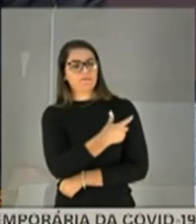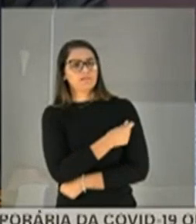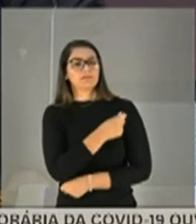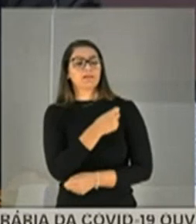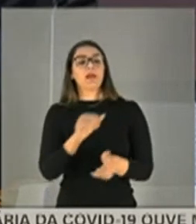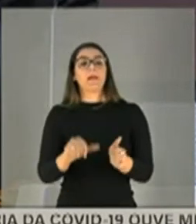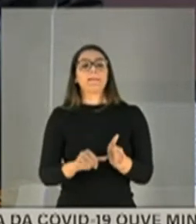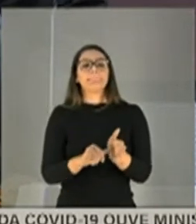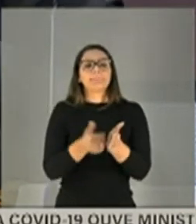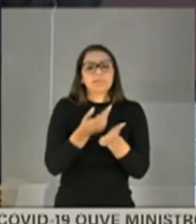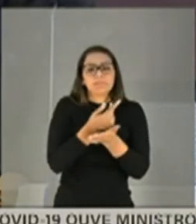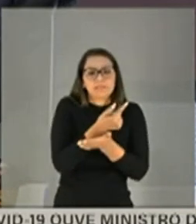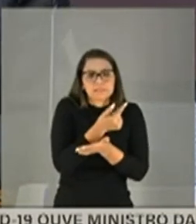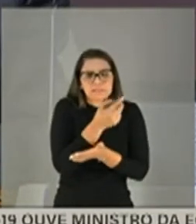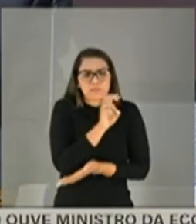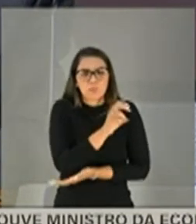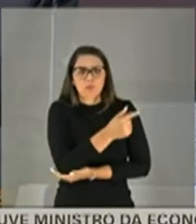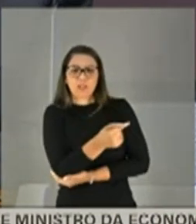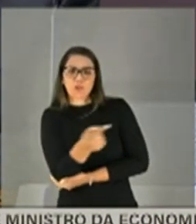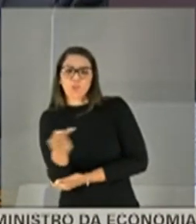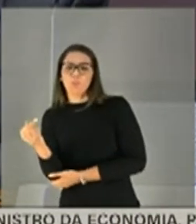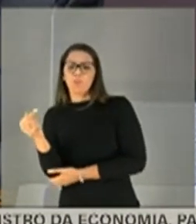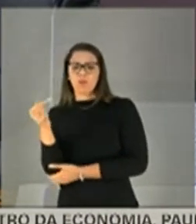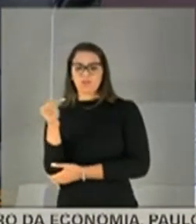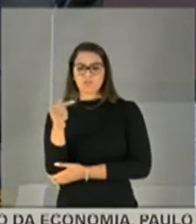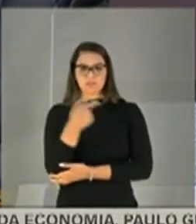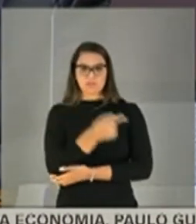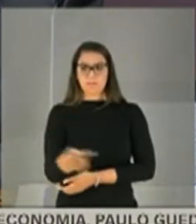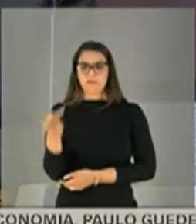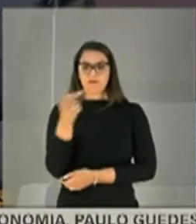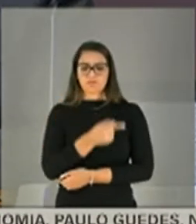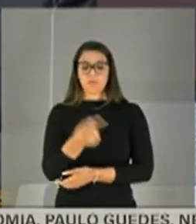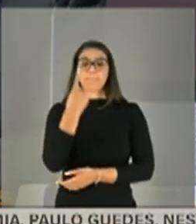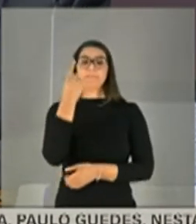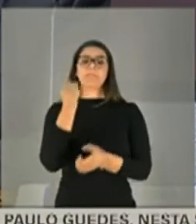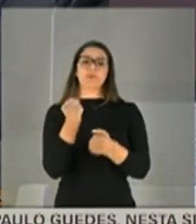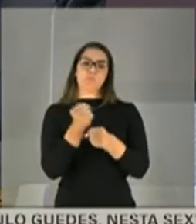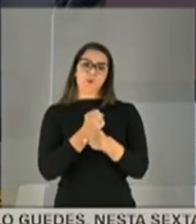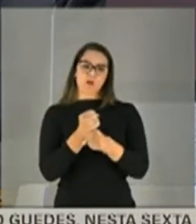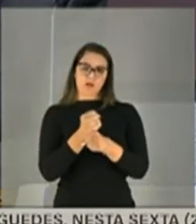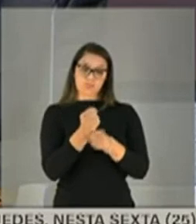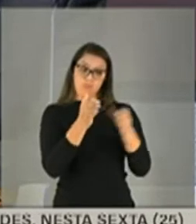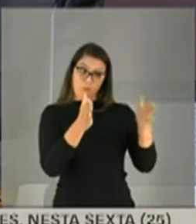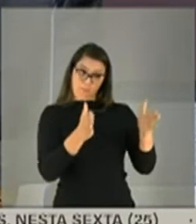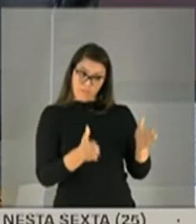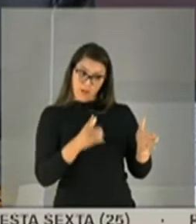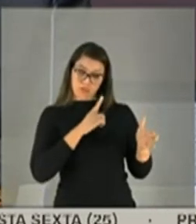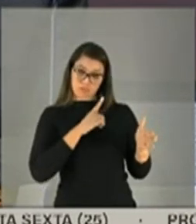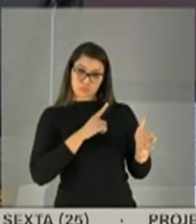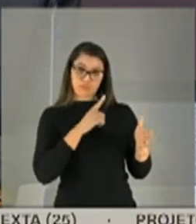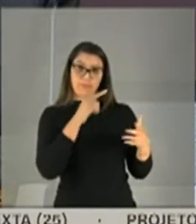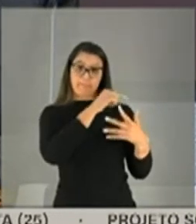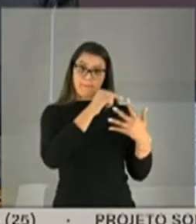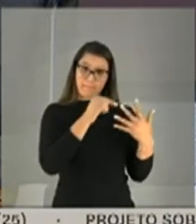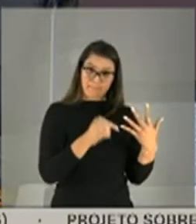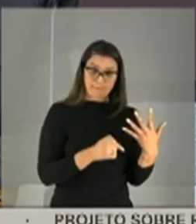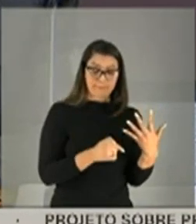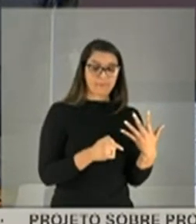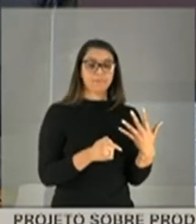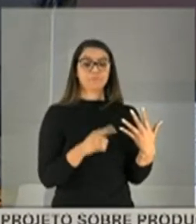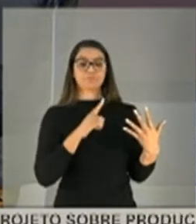primeiras 52 semanas, ou seja, o primeiro ano da pandemia. Uma parte desse tempo havia as medidas não farmacológicas e